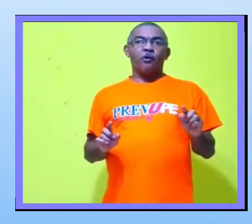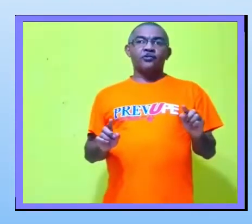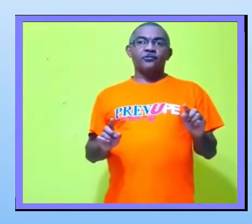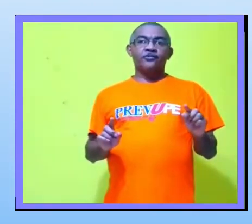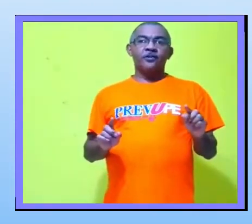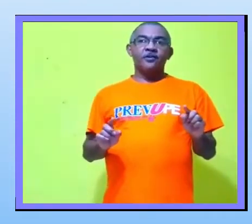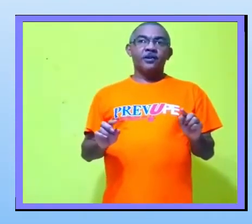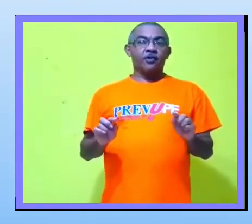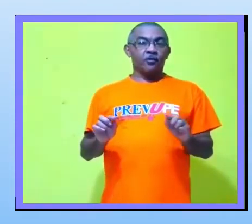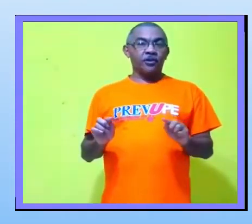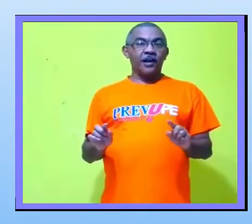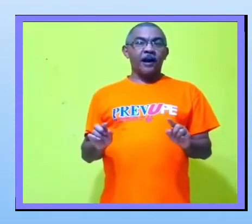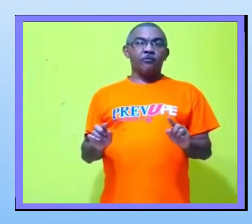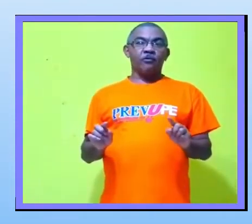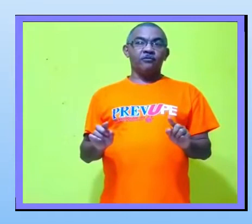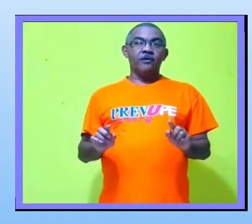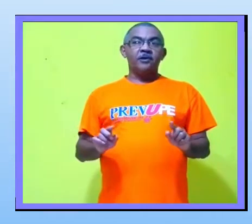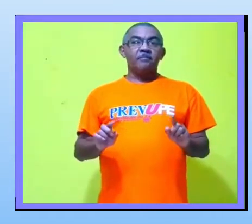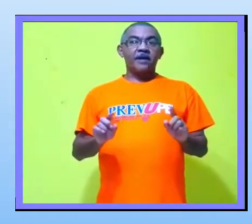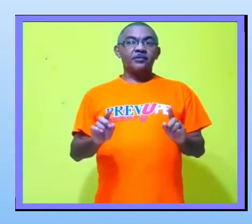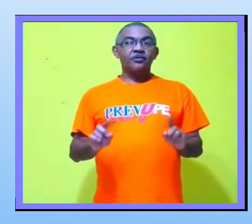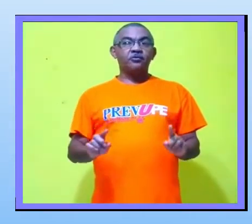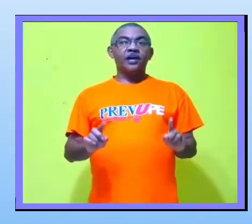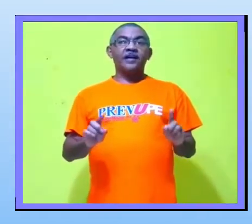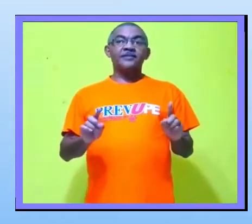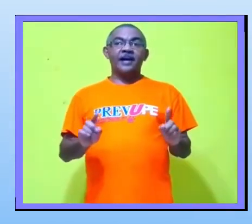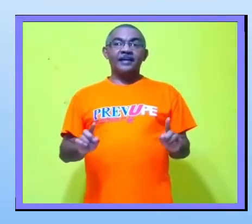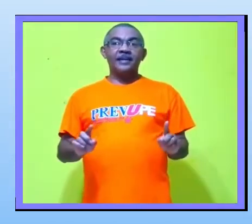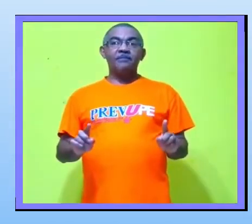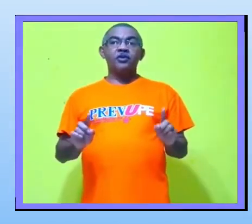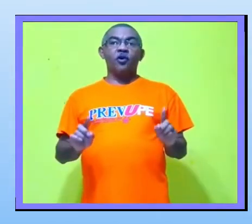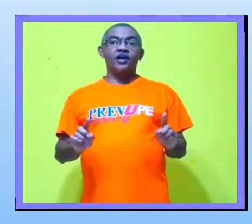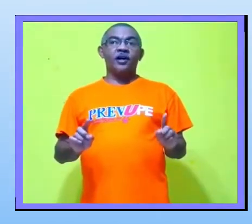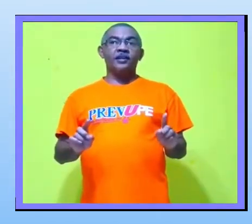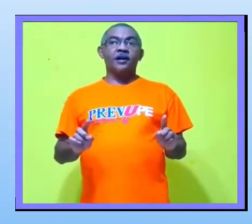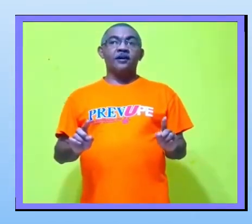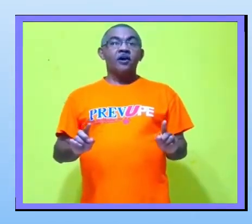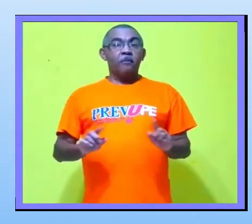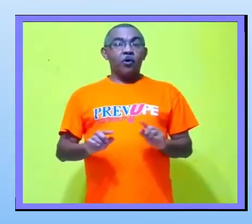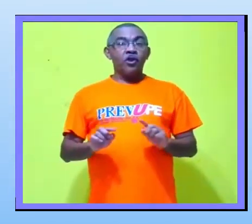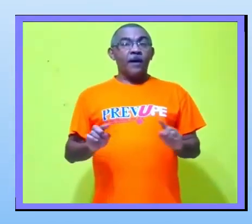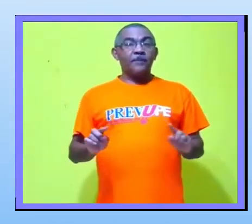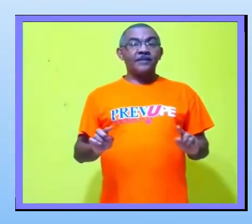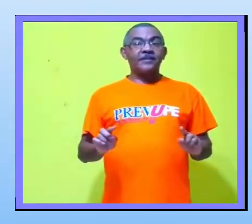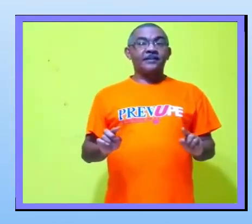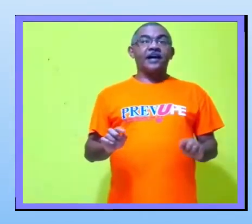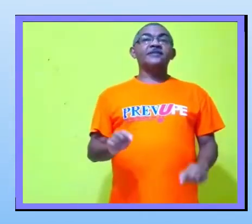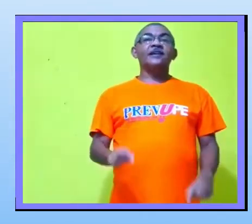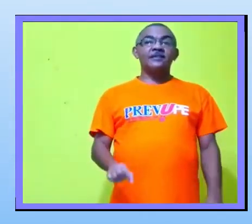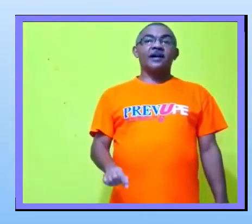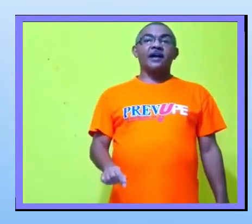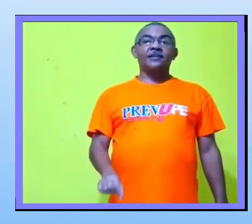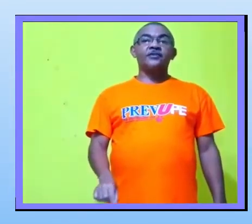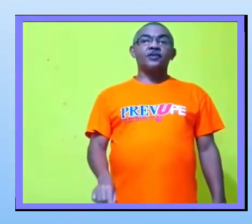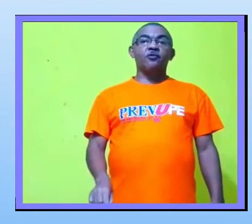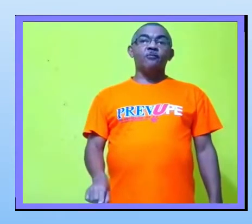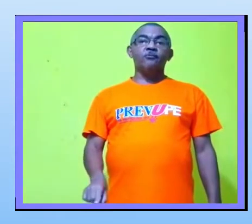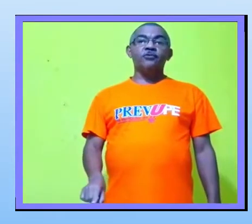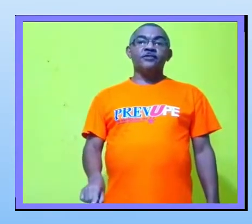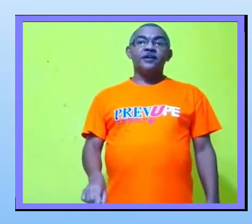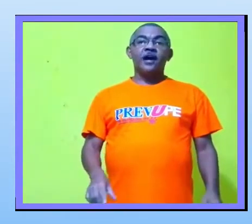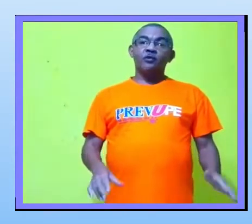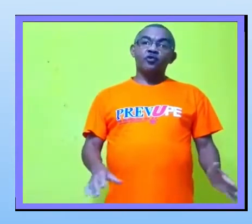de compostos que contém carbono, mas são estudados na química inorgânica, por não apresentar certas